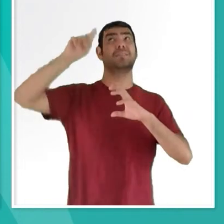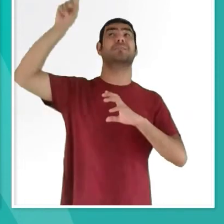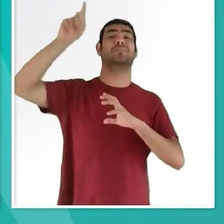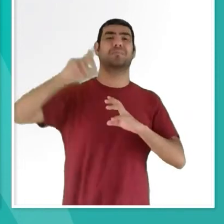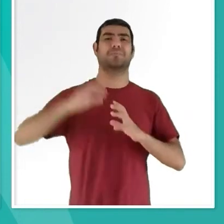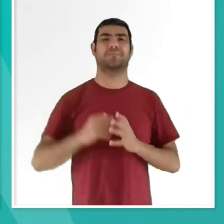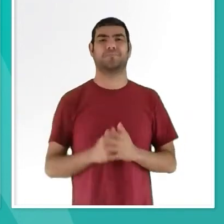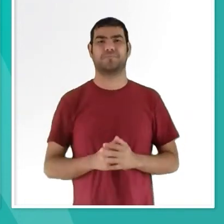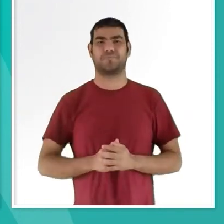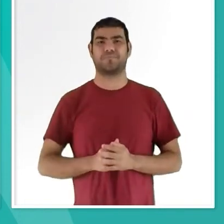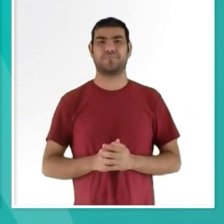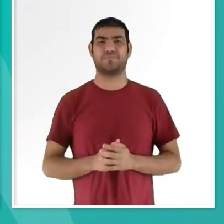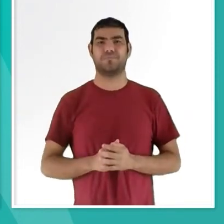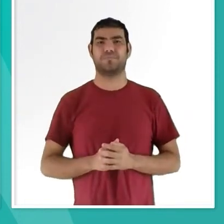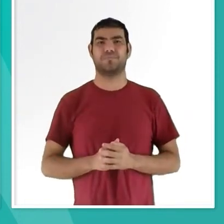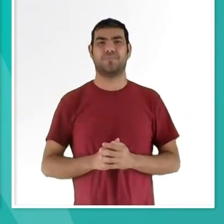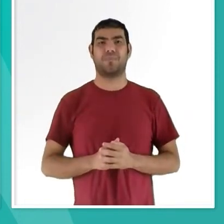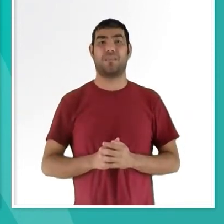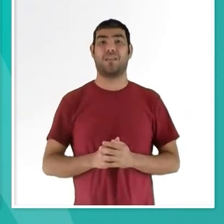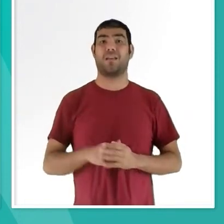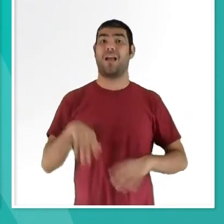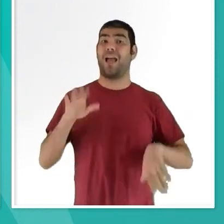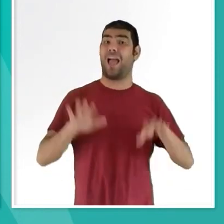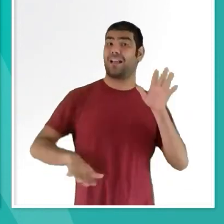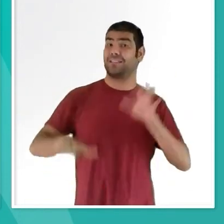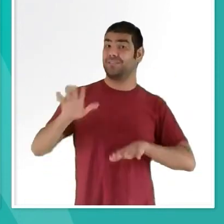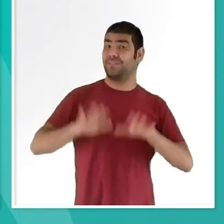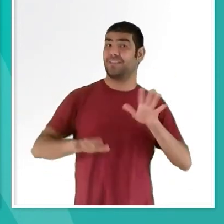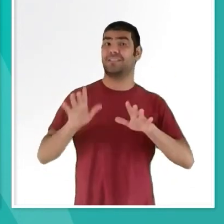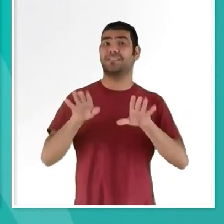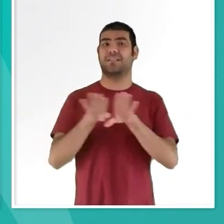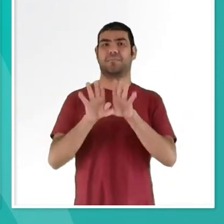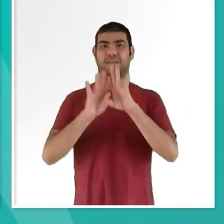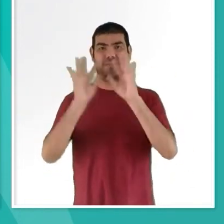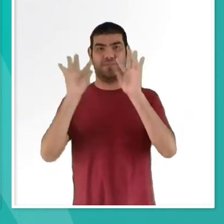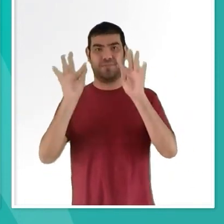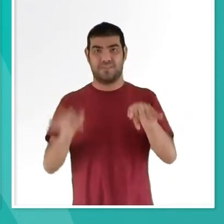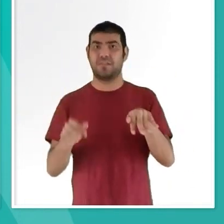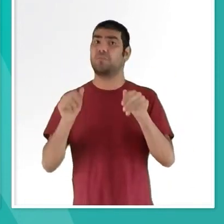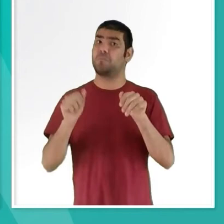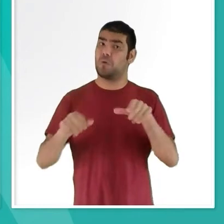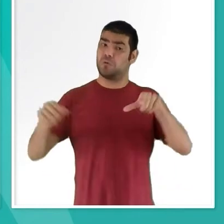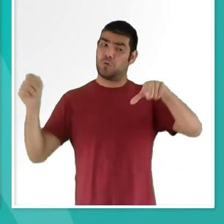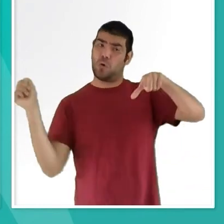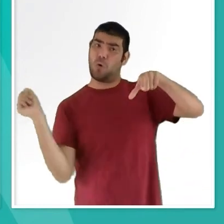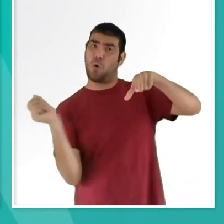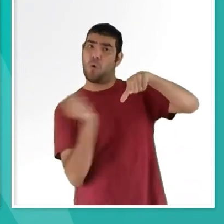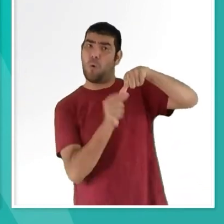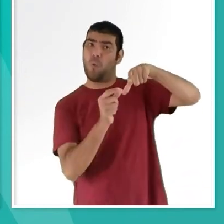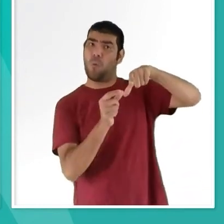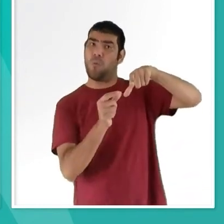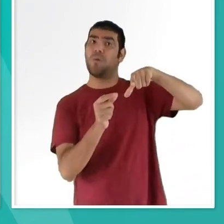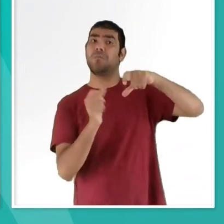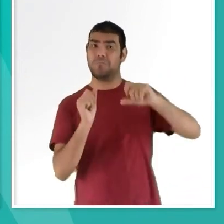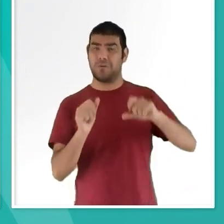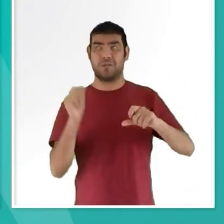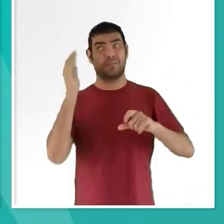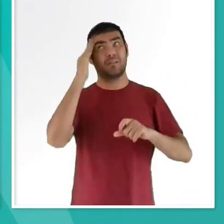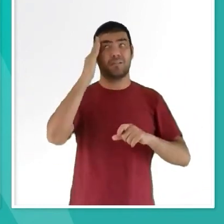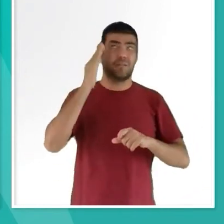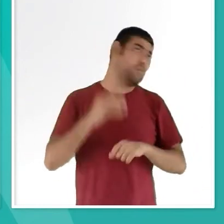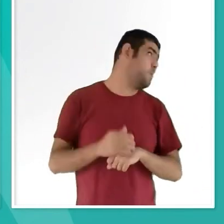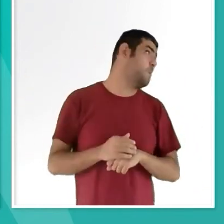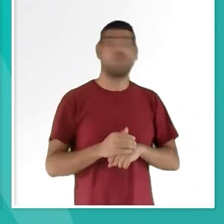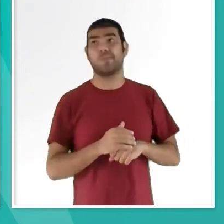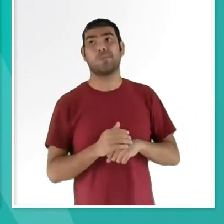habilidade aqui garante também uma finalização, ou seja, um gol, né? Então, saber utilizar a cabeça, tanto